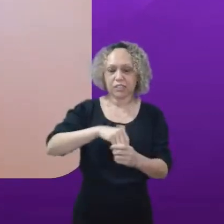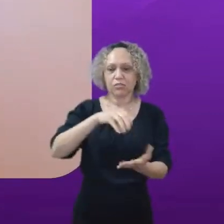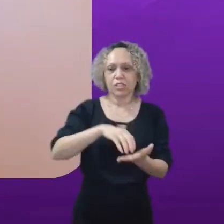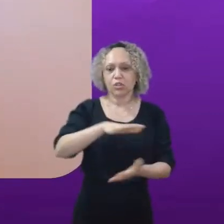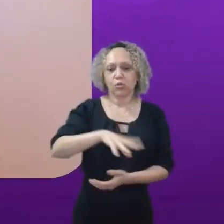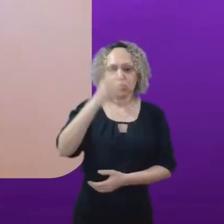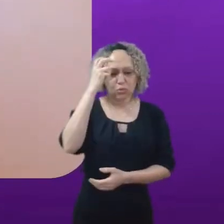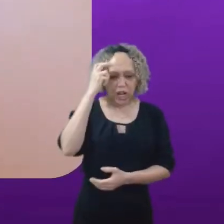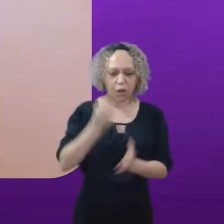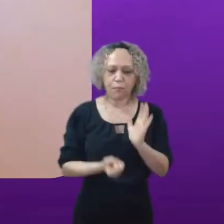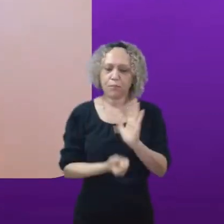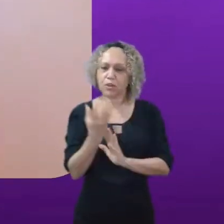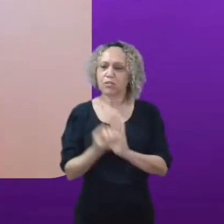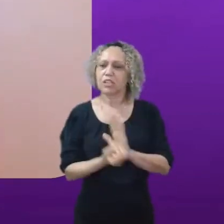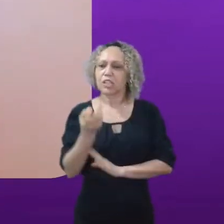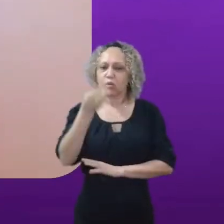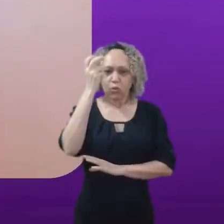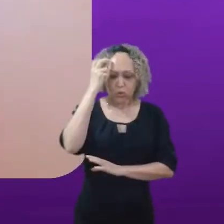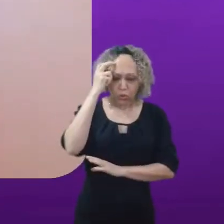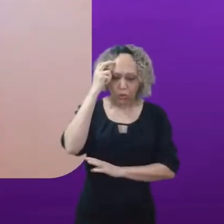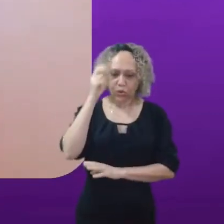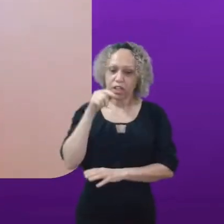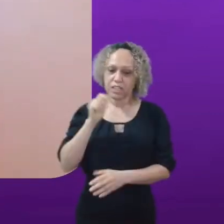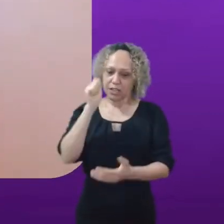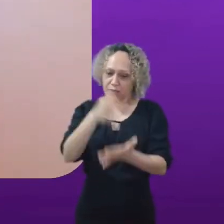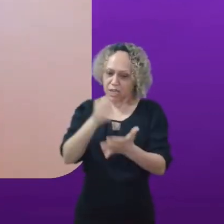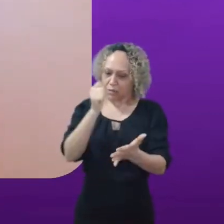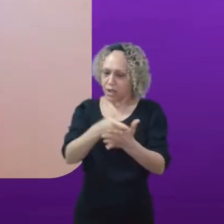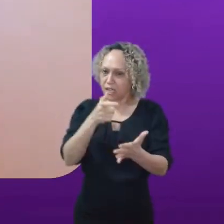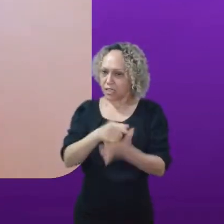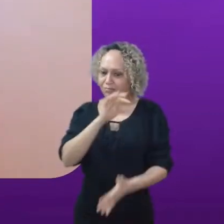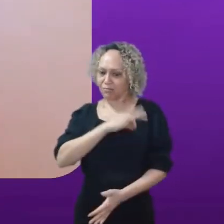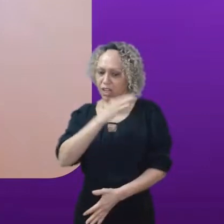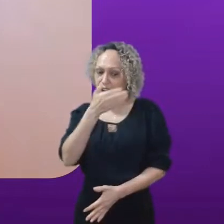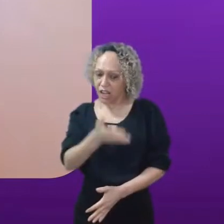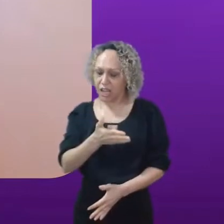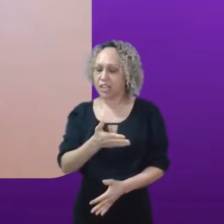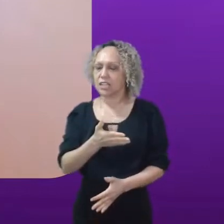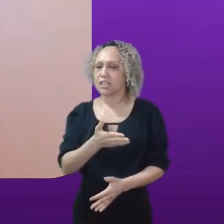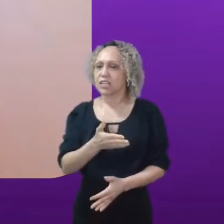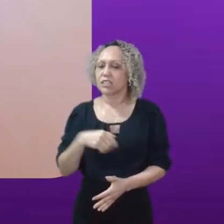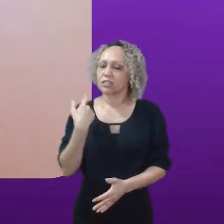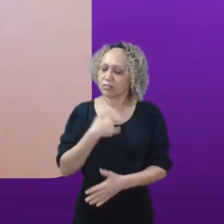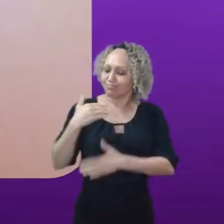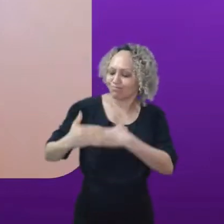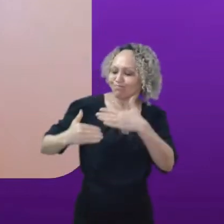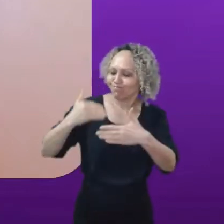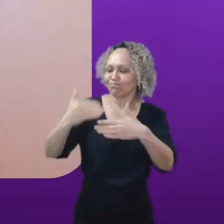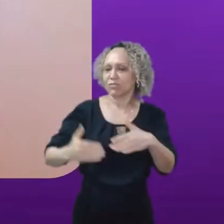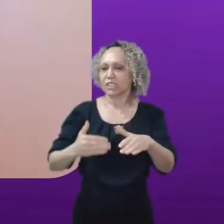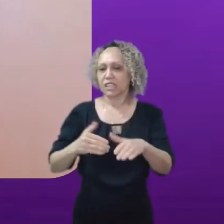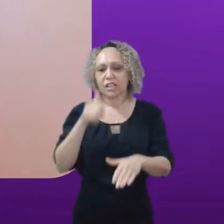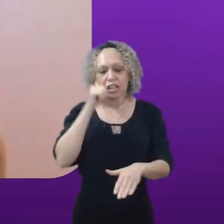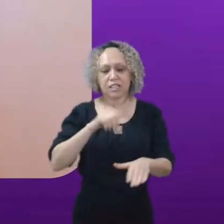cultura e sendo remunerada por essa produção cultural, mais nós vamos também estar construindo um caminho de autonomia para as